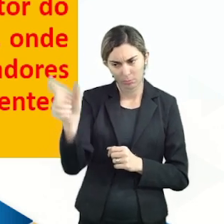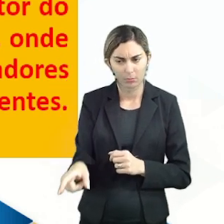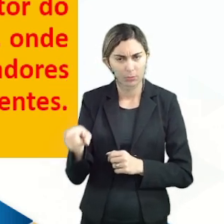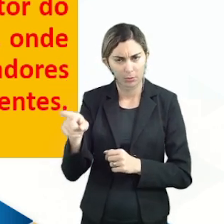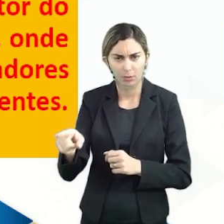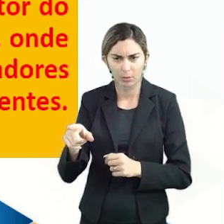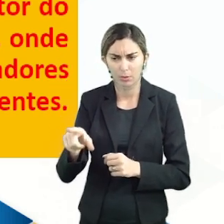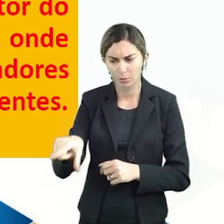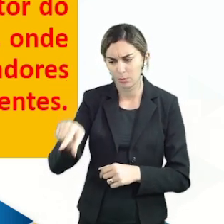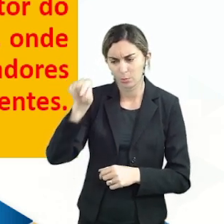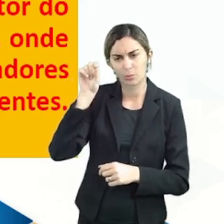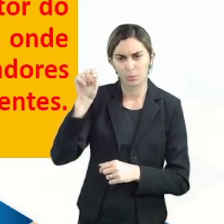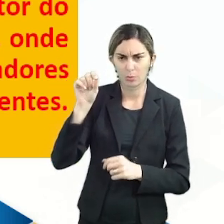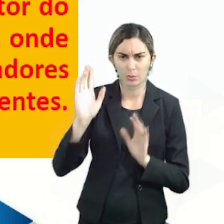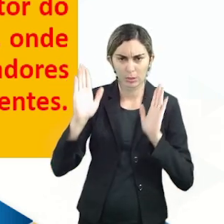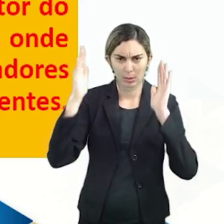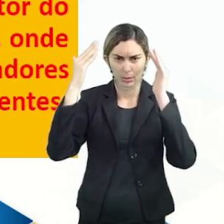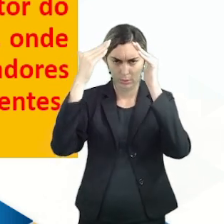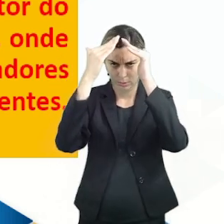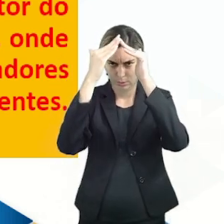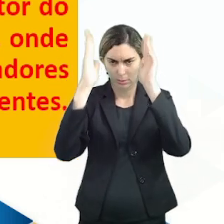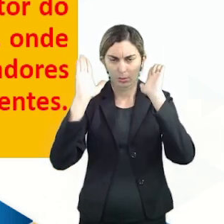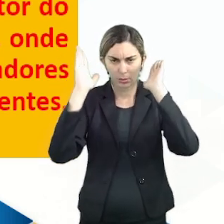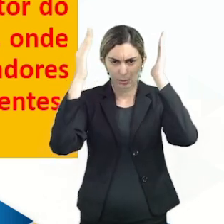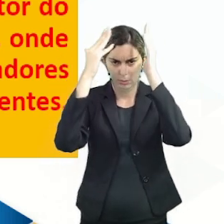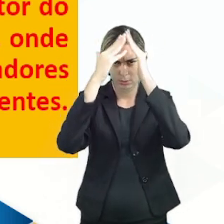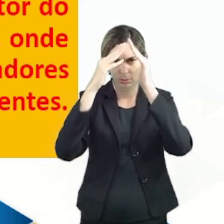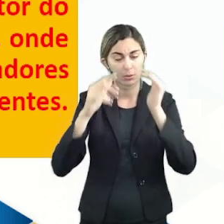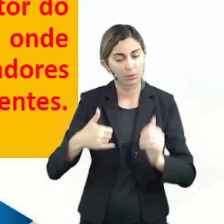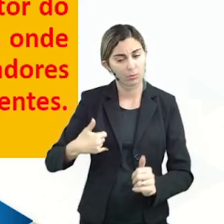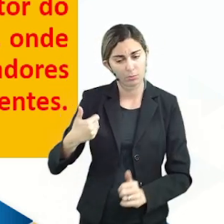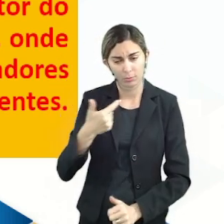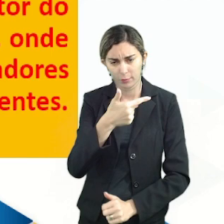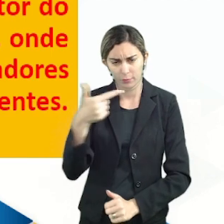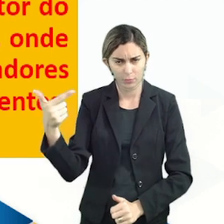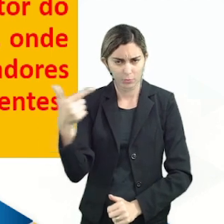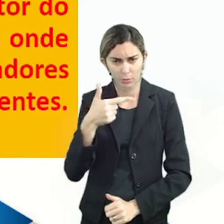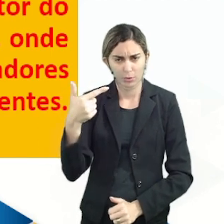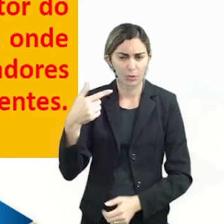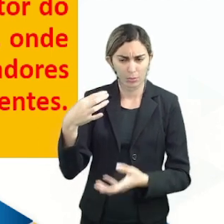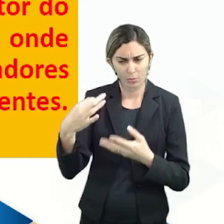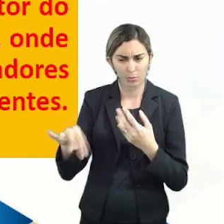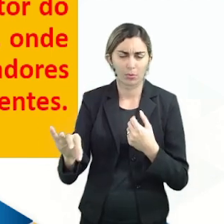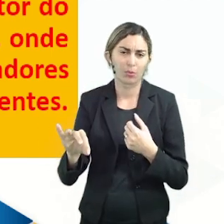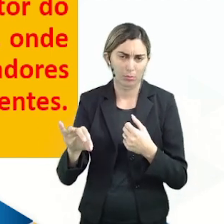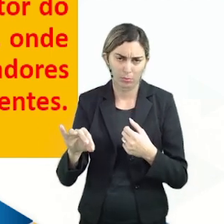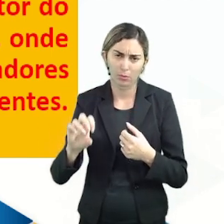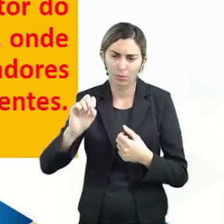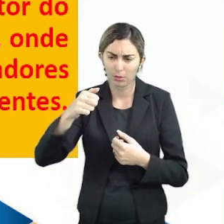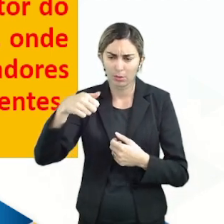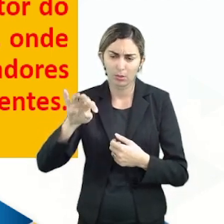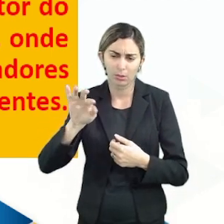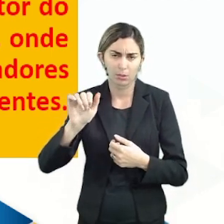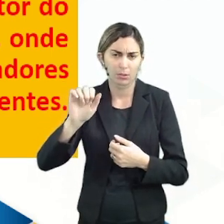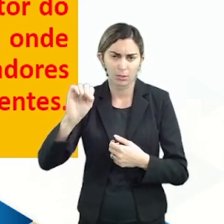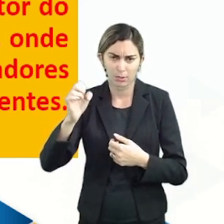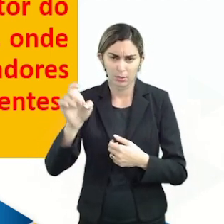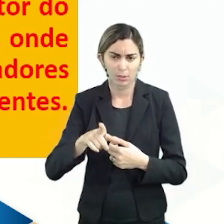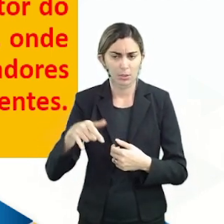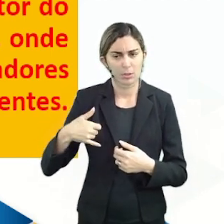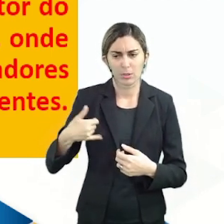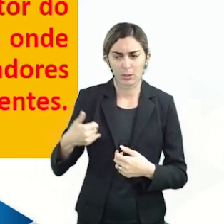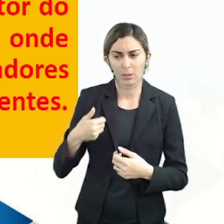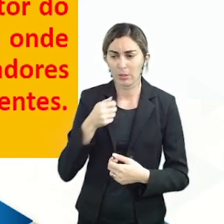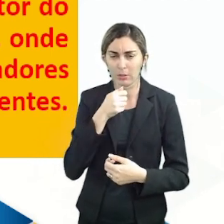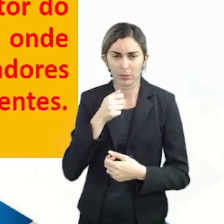foi ordenado sacerdote. Vejam, aos 22, com a autorização da Santa Sé, pois não completara